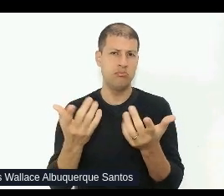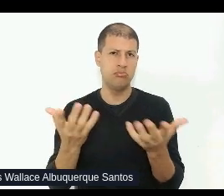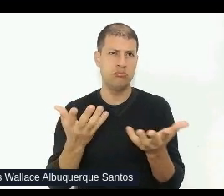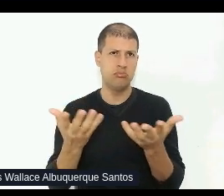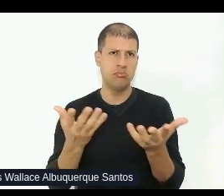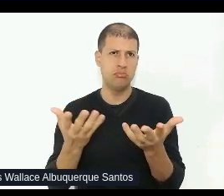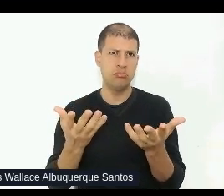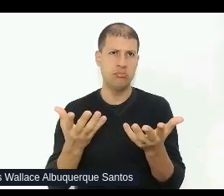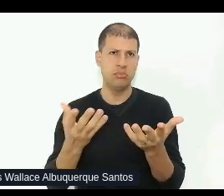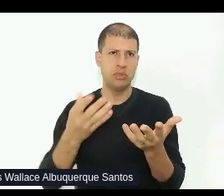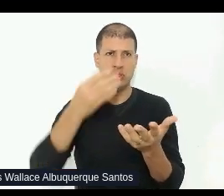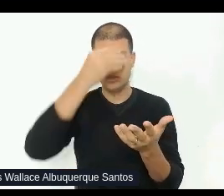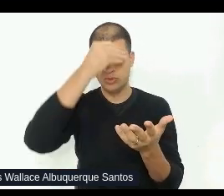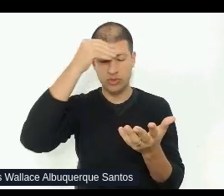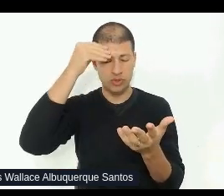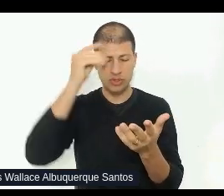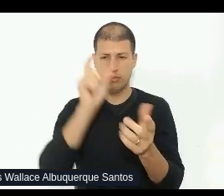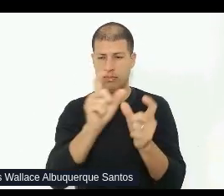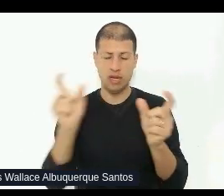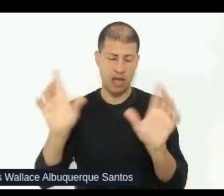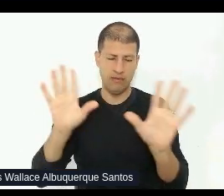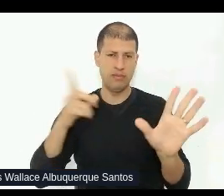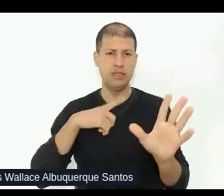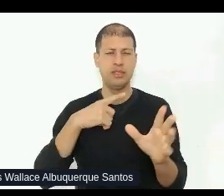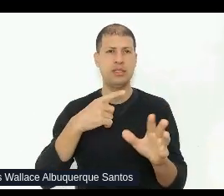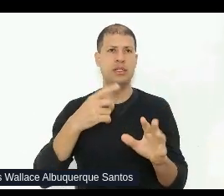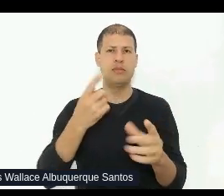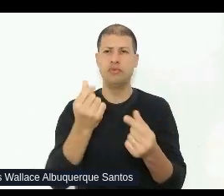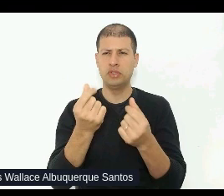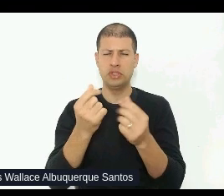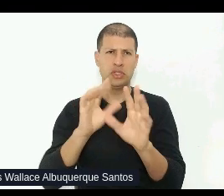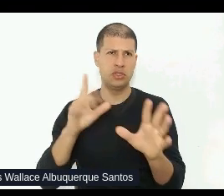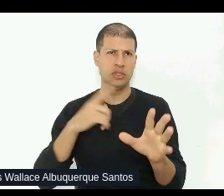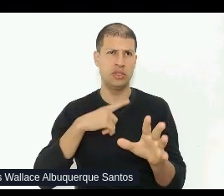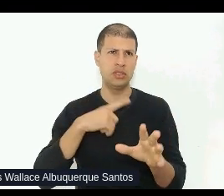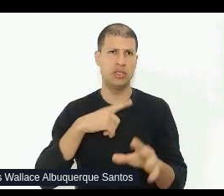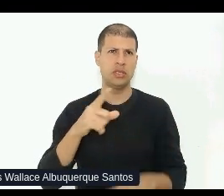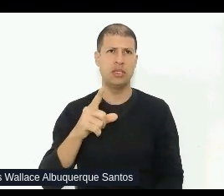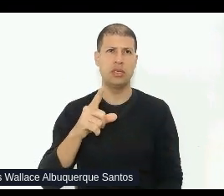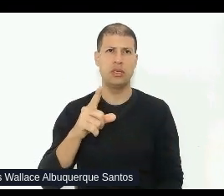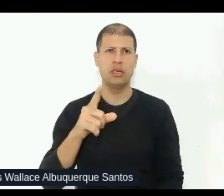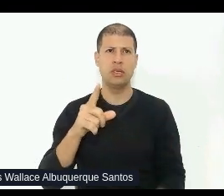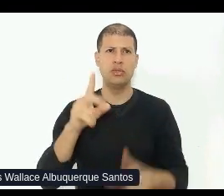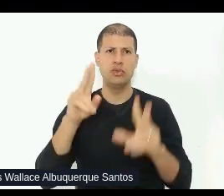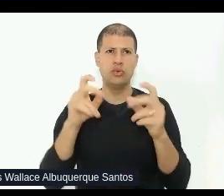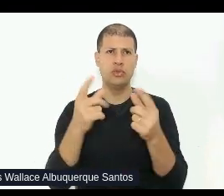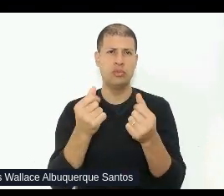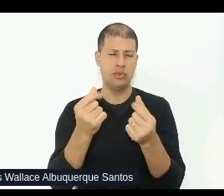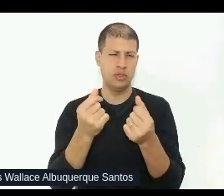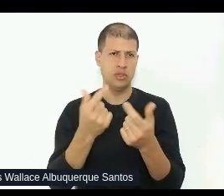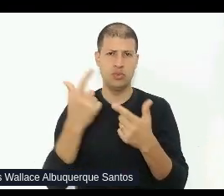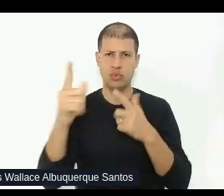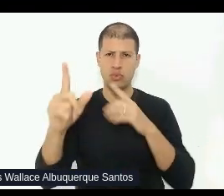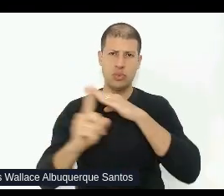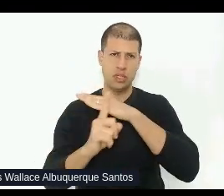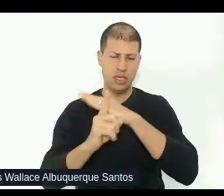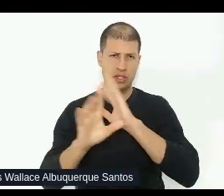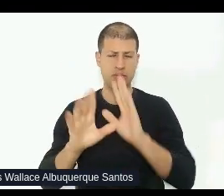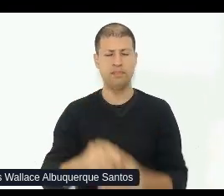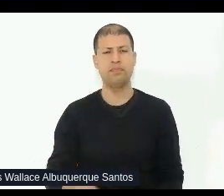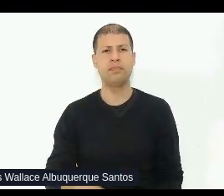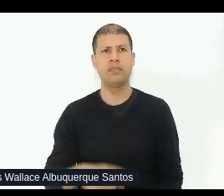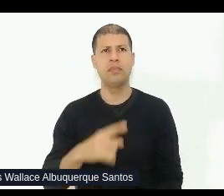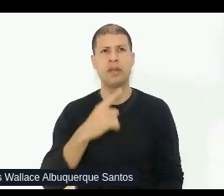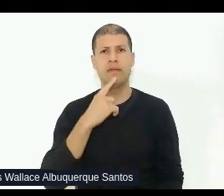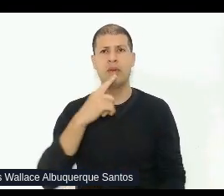Agora até esqueci o termo, alguma coisa financeira. Então, o produto era para dicas financeiras para os clientes. E aí, dentro desse produto,